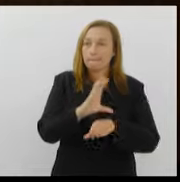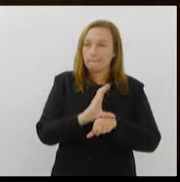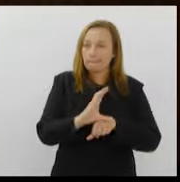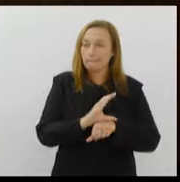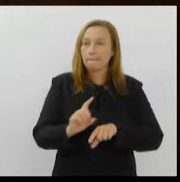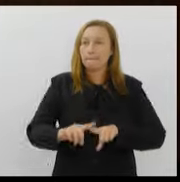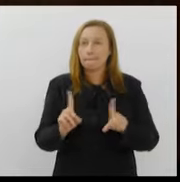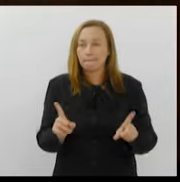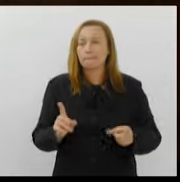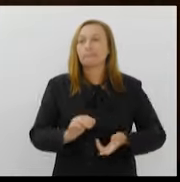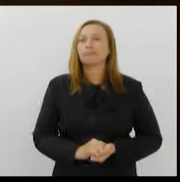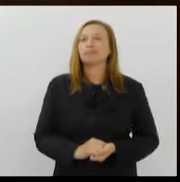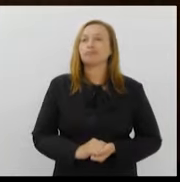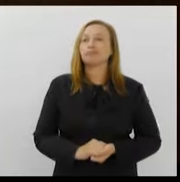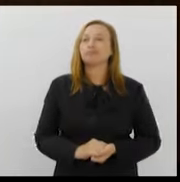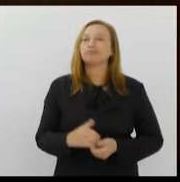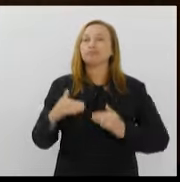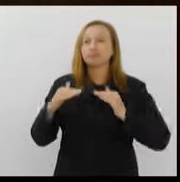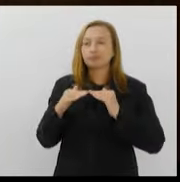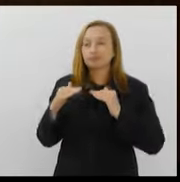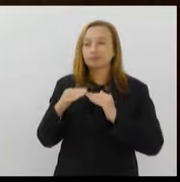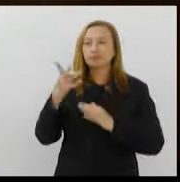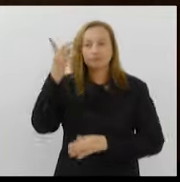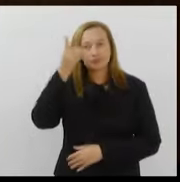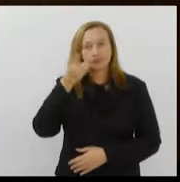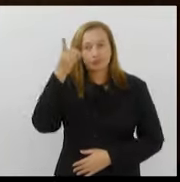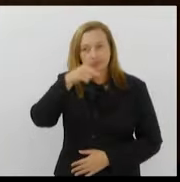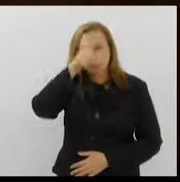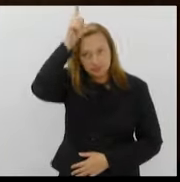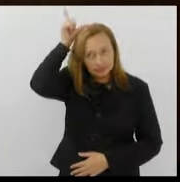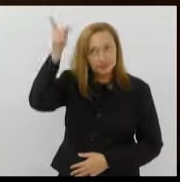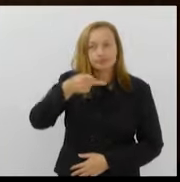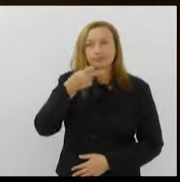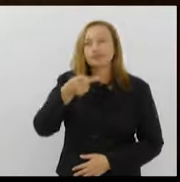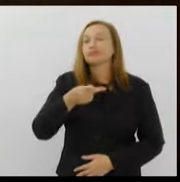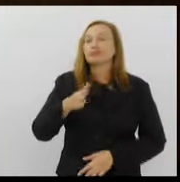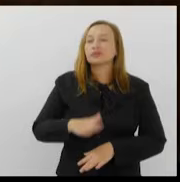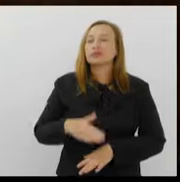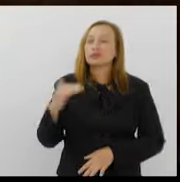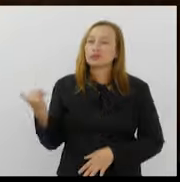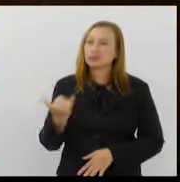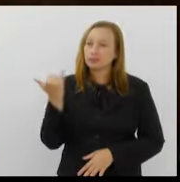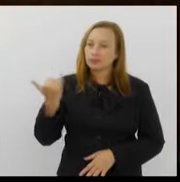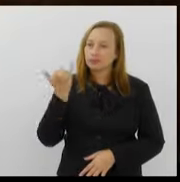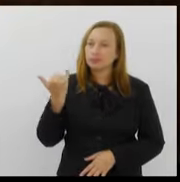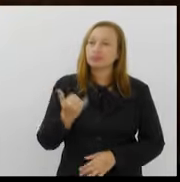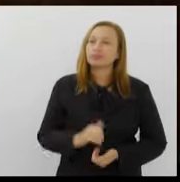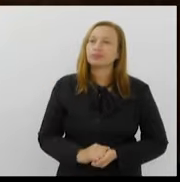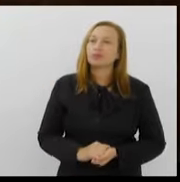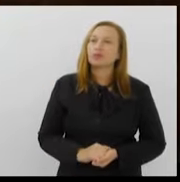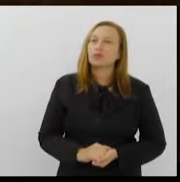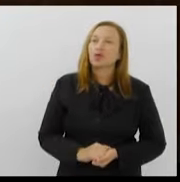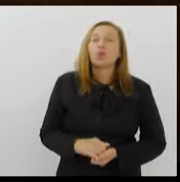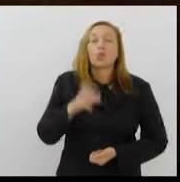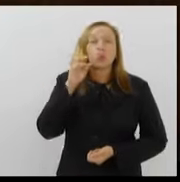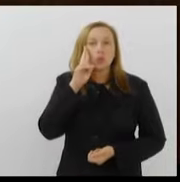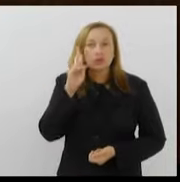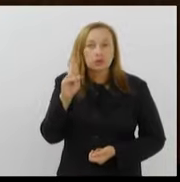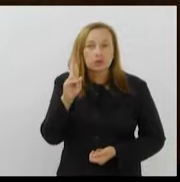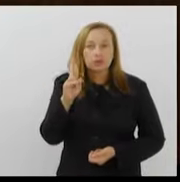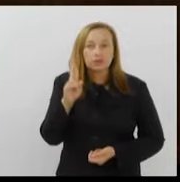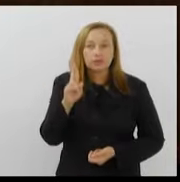ao fato em si, eu concordo muito com o que disse o Luiz Paulo. Eu acho que o mais... Vossa Excelência pegou, no